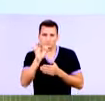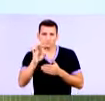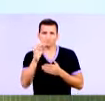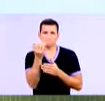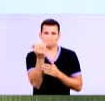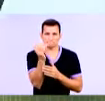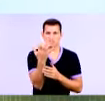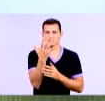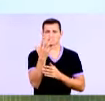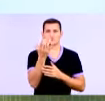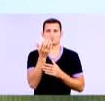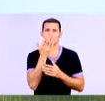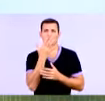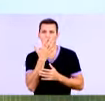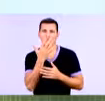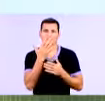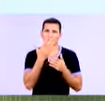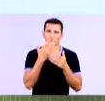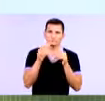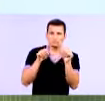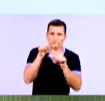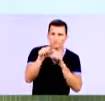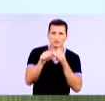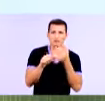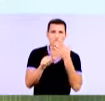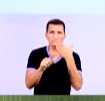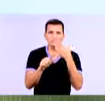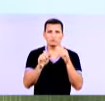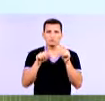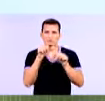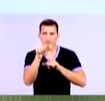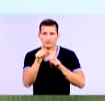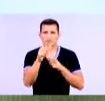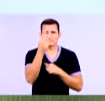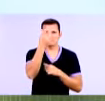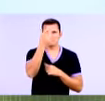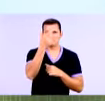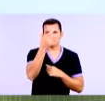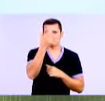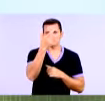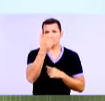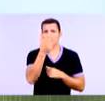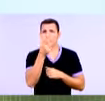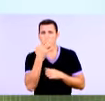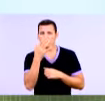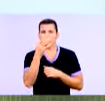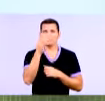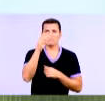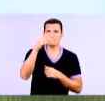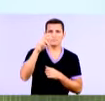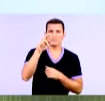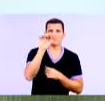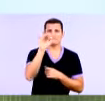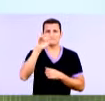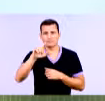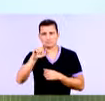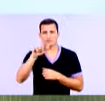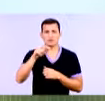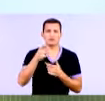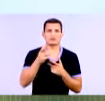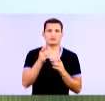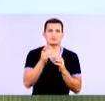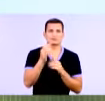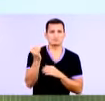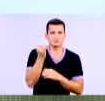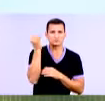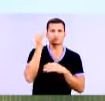da imagem, saturação, modificar as cores, modificar os perfis de cores. Então essa é uma habilidade importante para